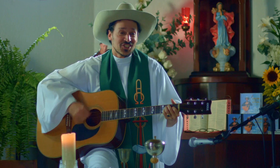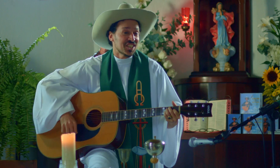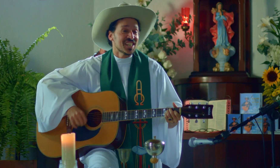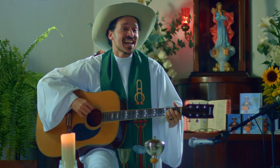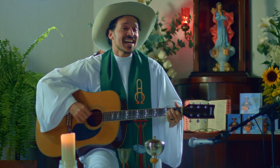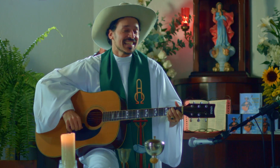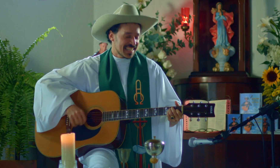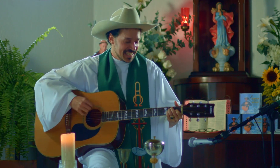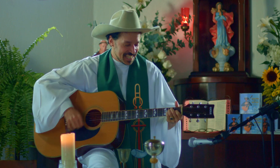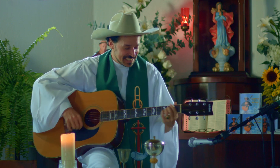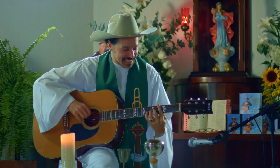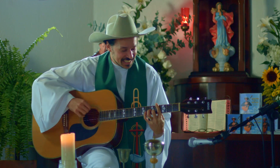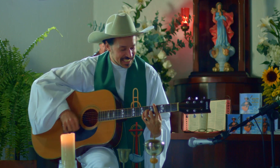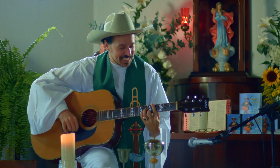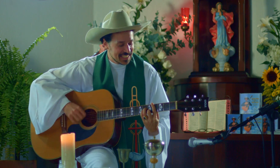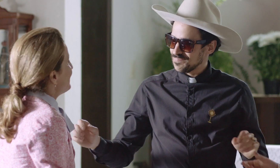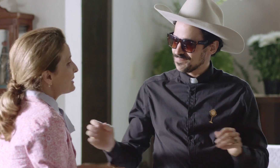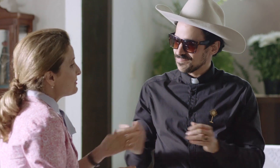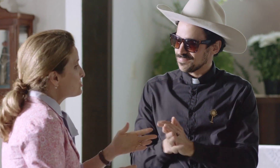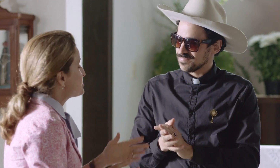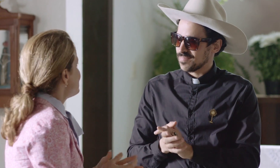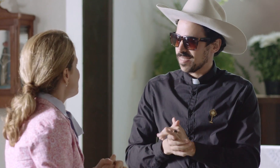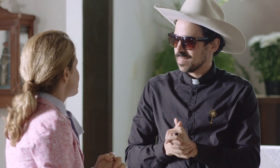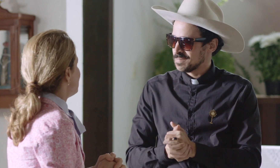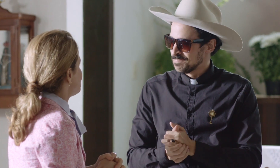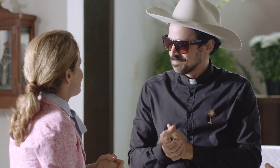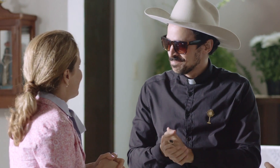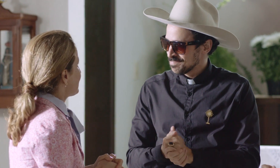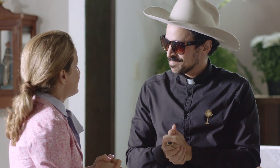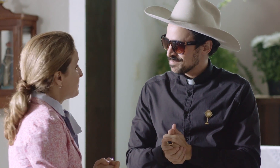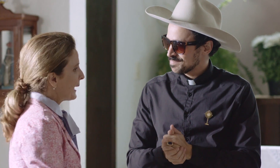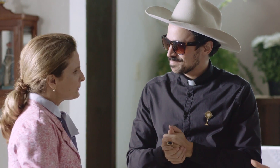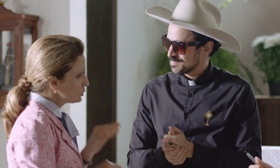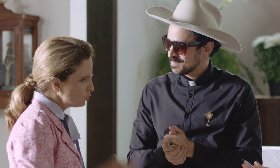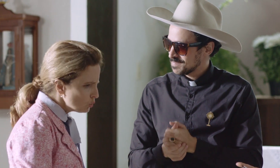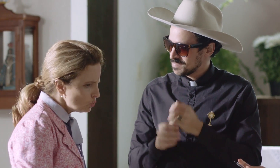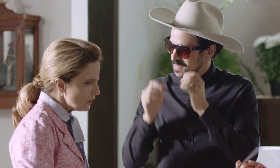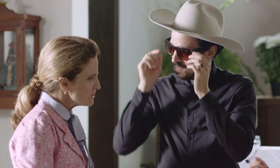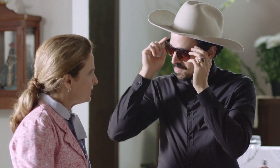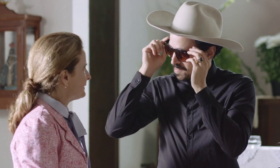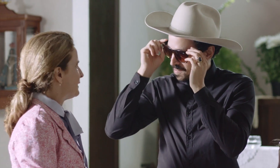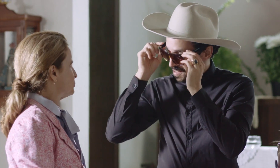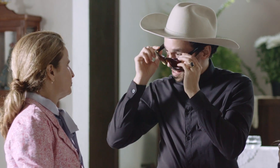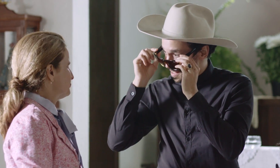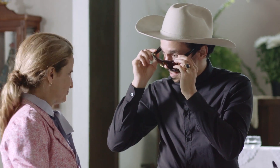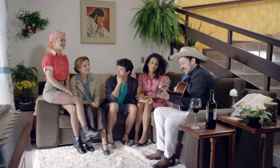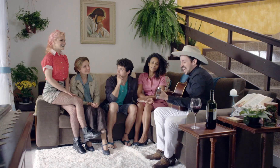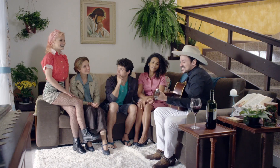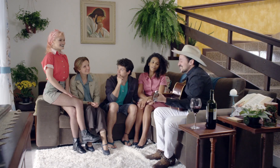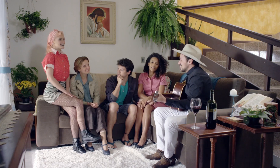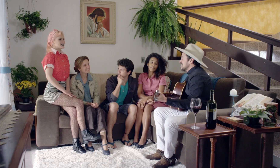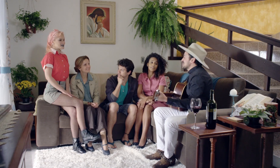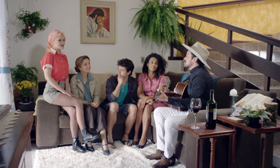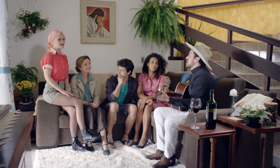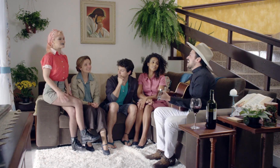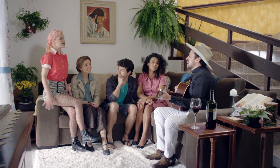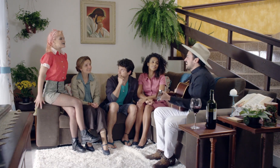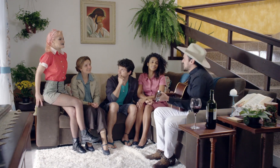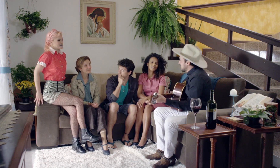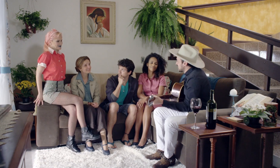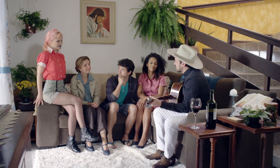Cristo. No dia em que nasci, crescia uma família. O laço de